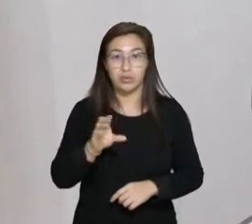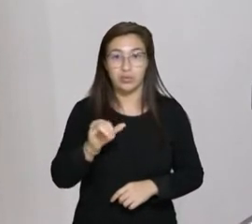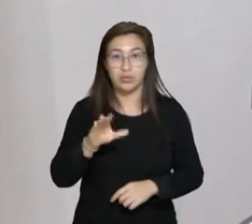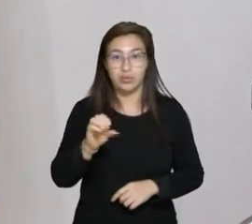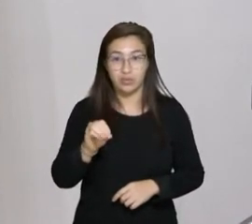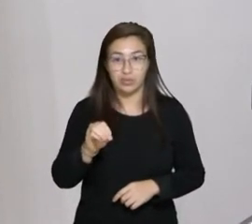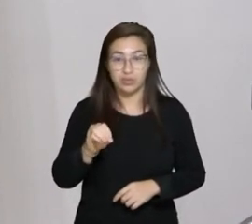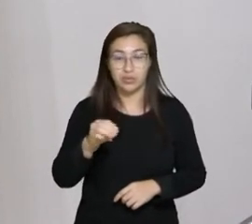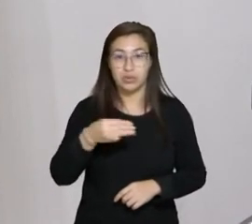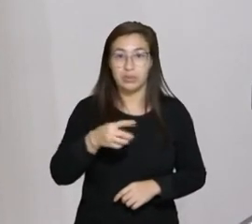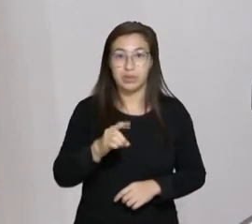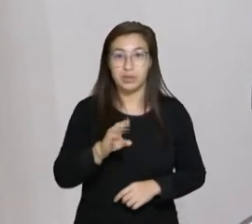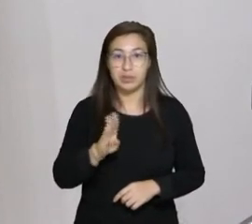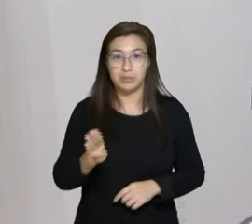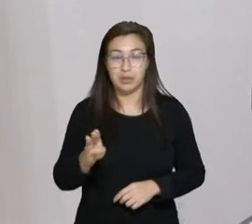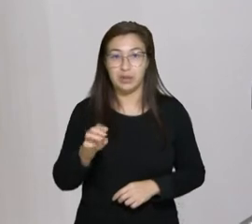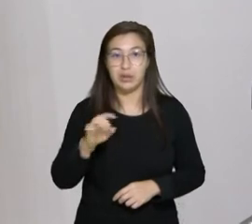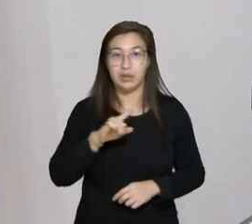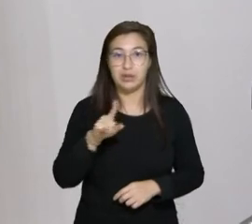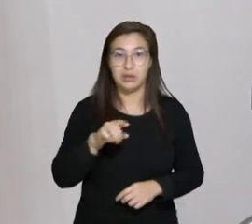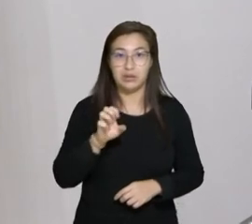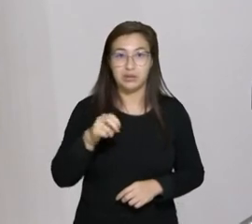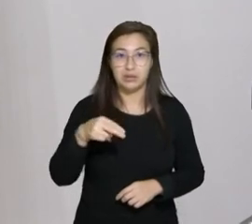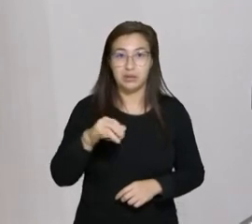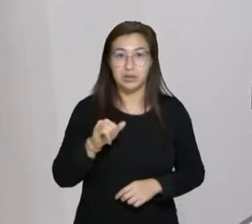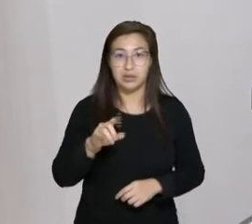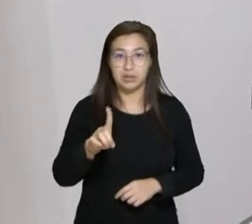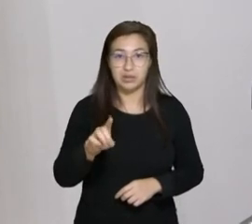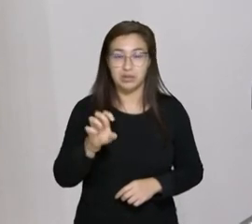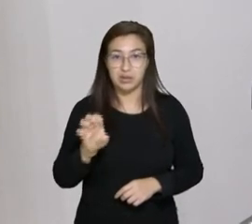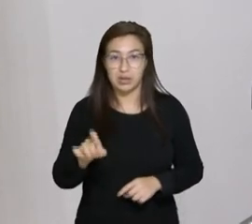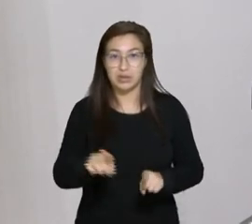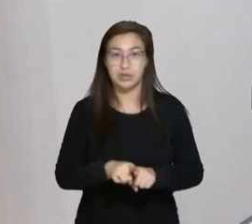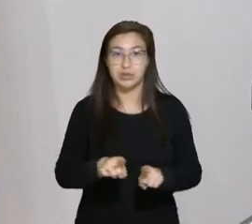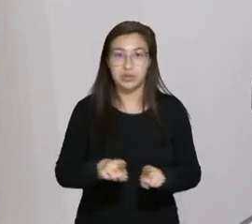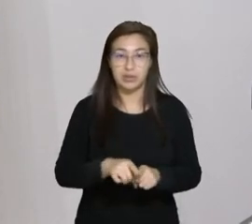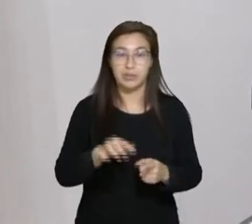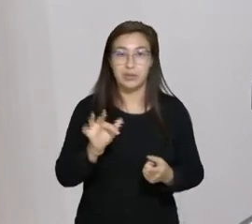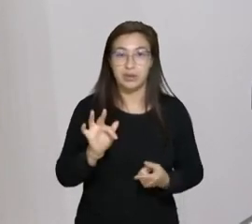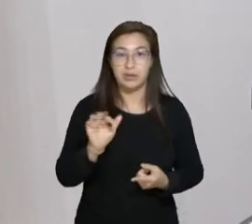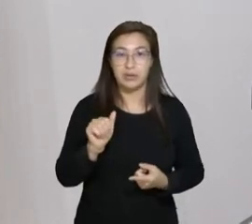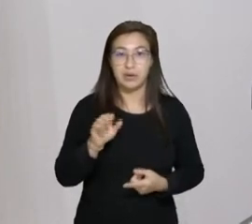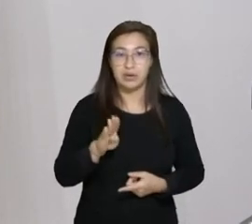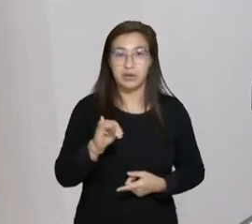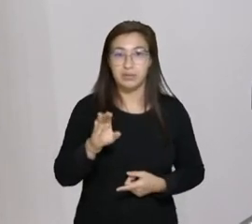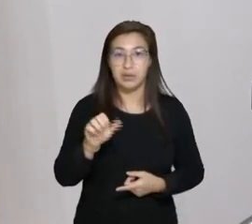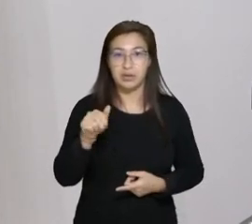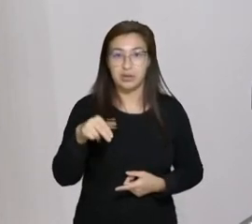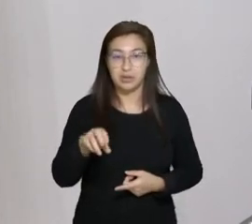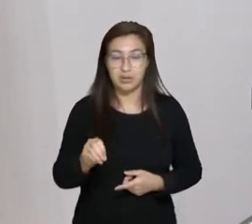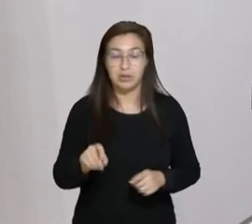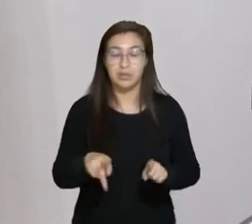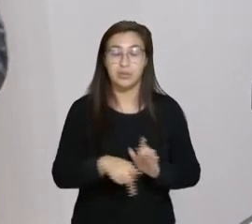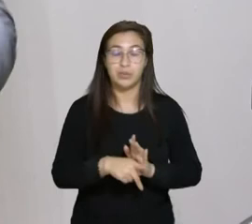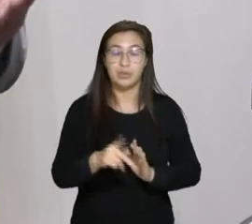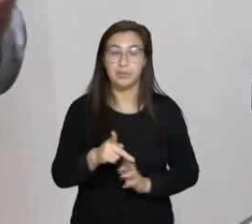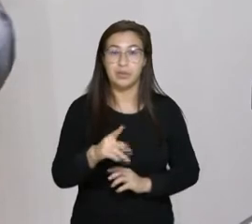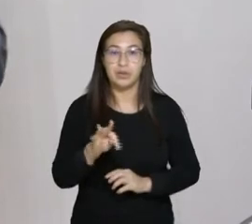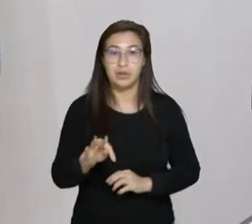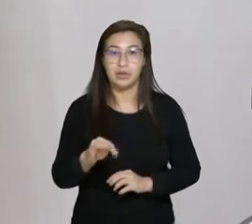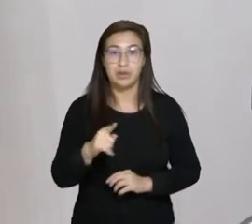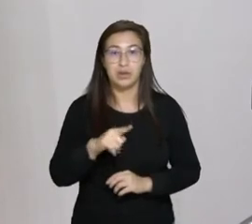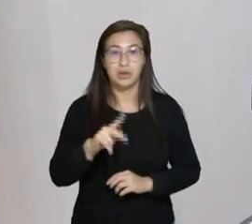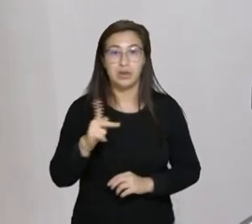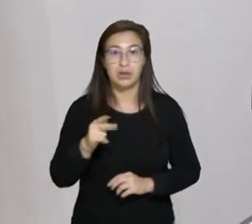a dona Zenaide Maia do pros Fabiano contarato do PT Humberto Costa